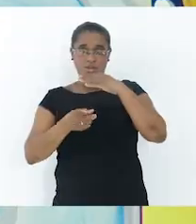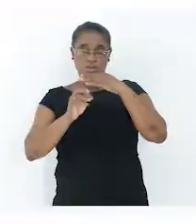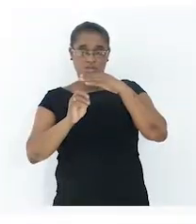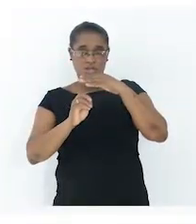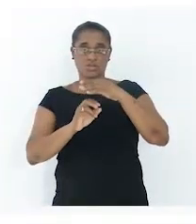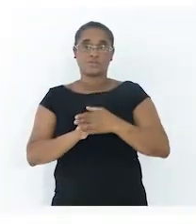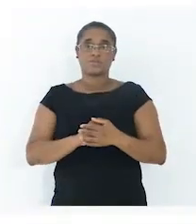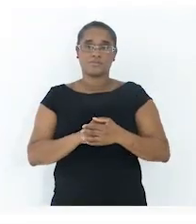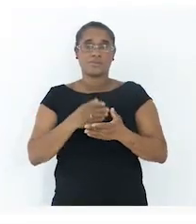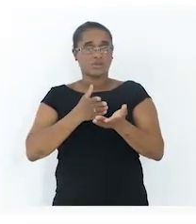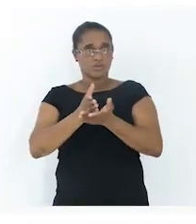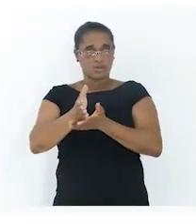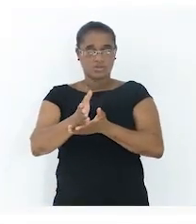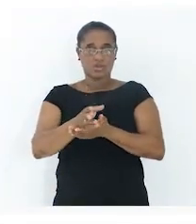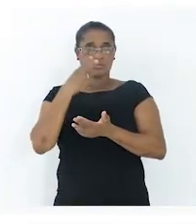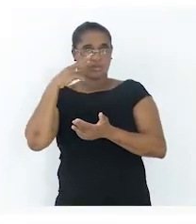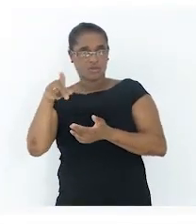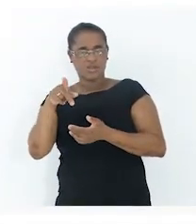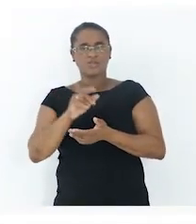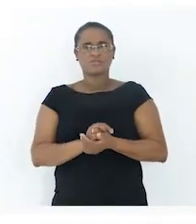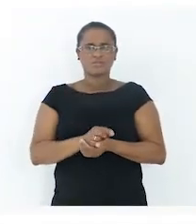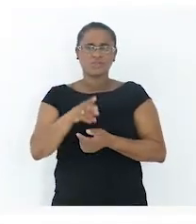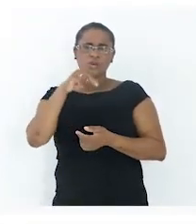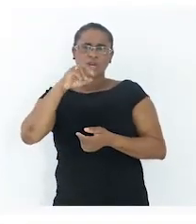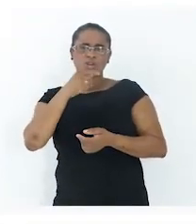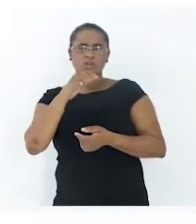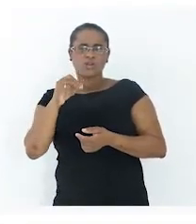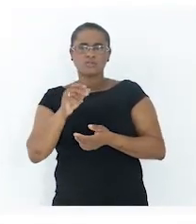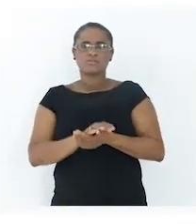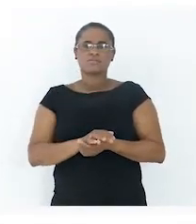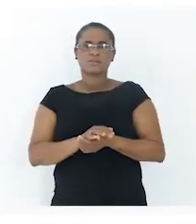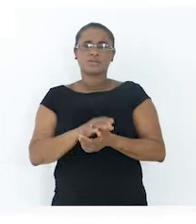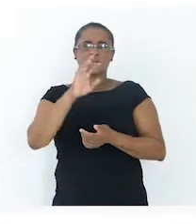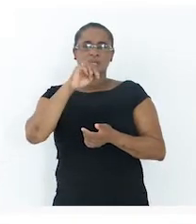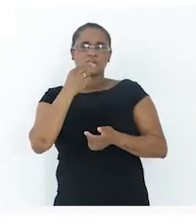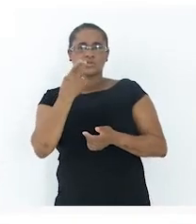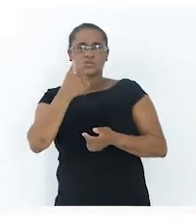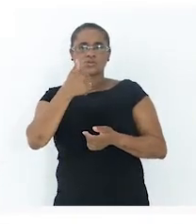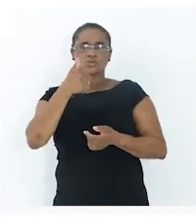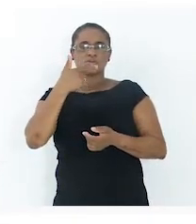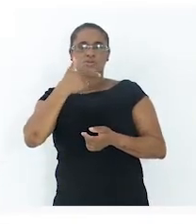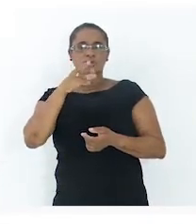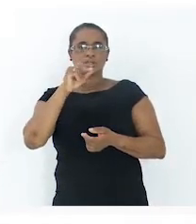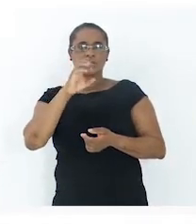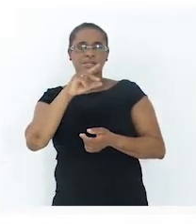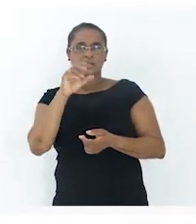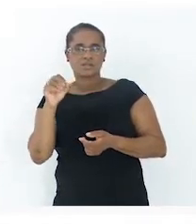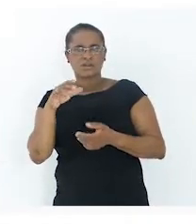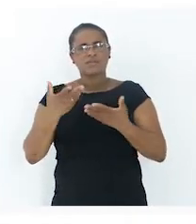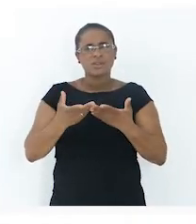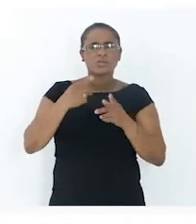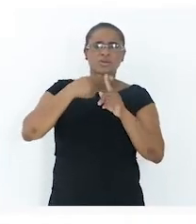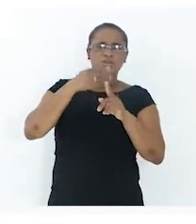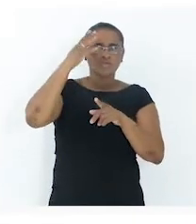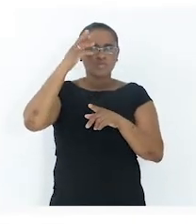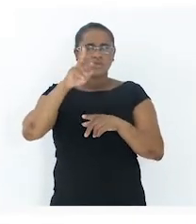prosseguir. Vamos ver aqui uma nota. A subtração é, afinal, uma adição de números relativos. Ou seja,